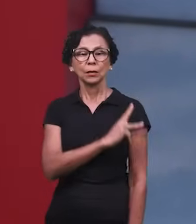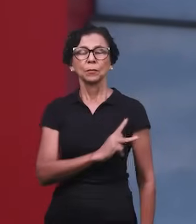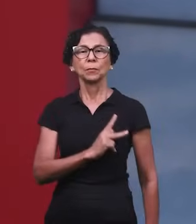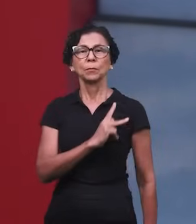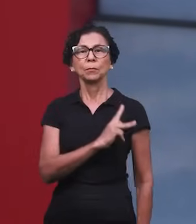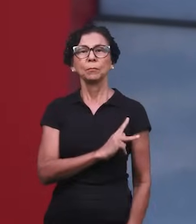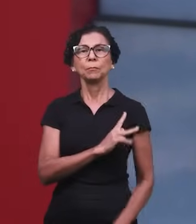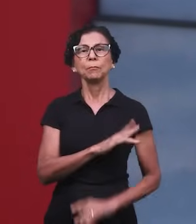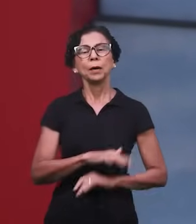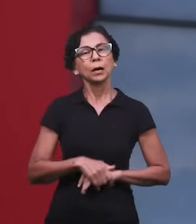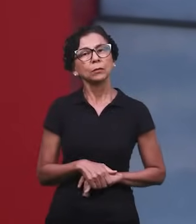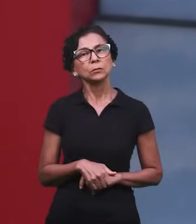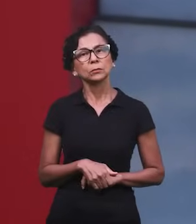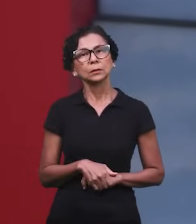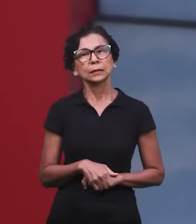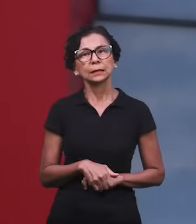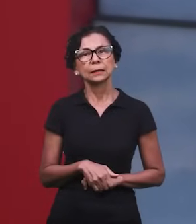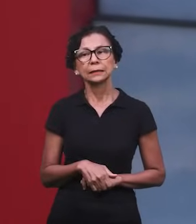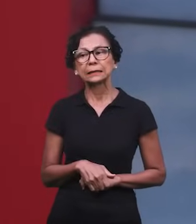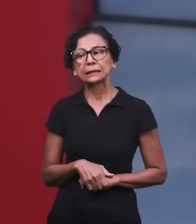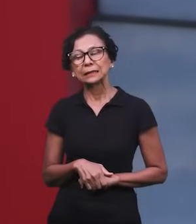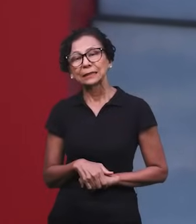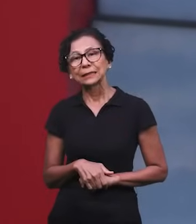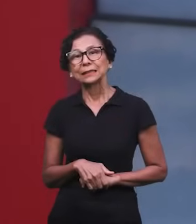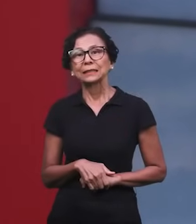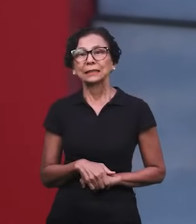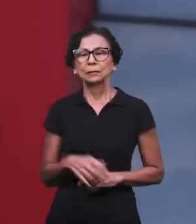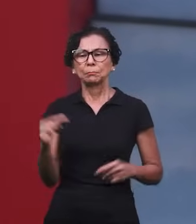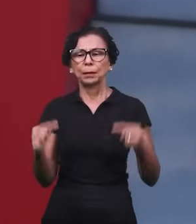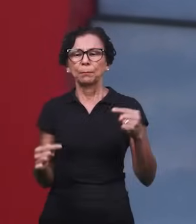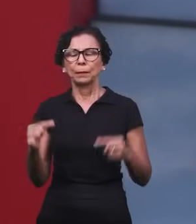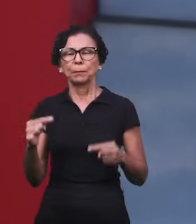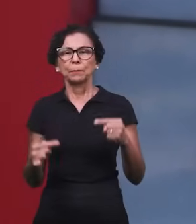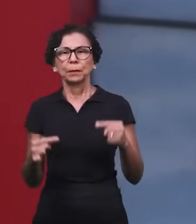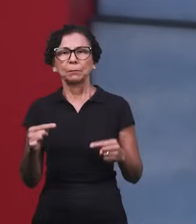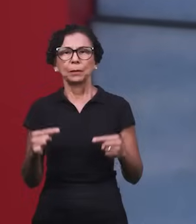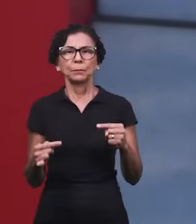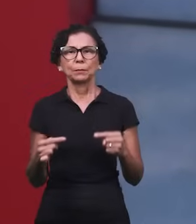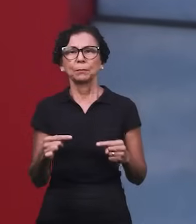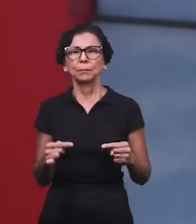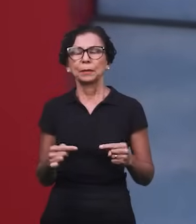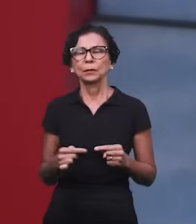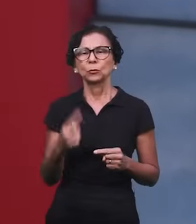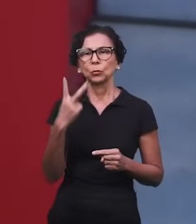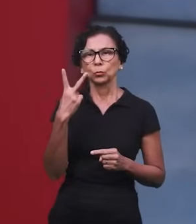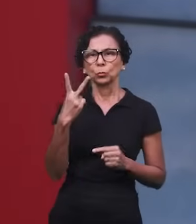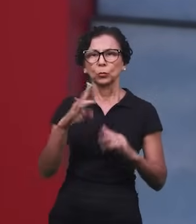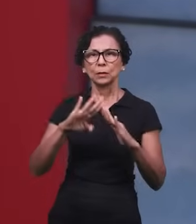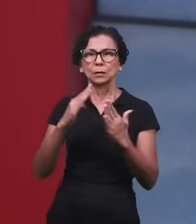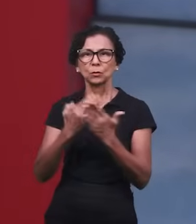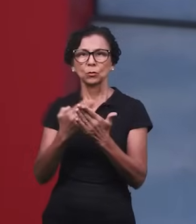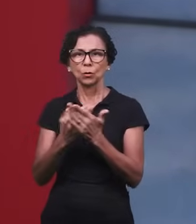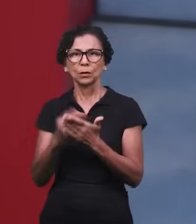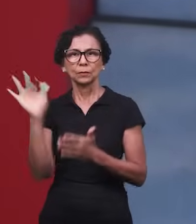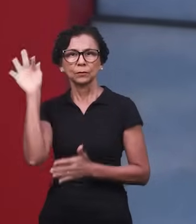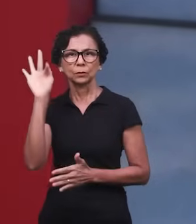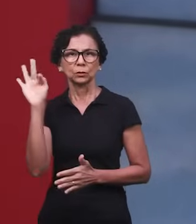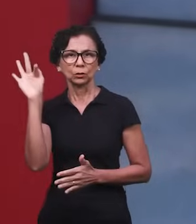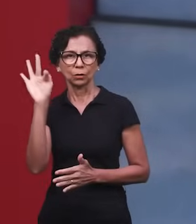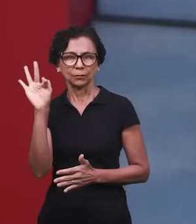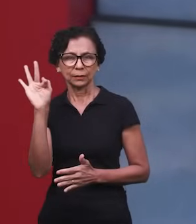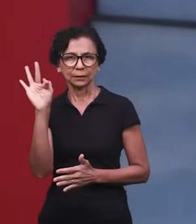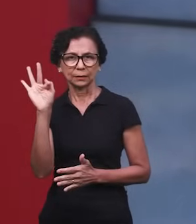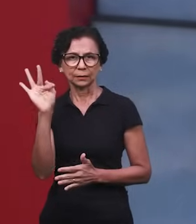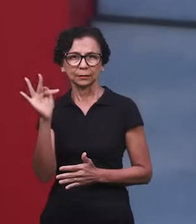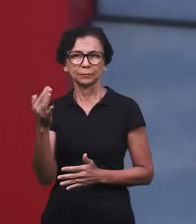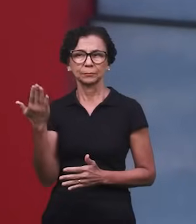com estoicos e epicureus, né? Se lembram, eram duas escolas filosóficas da época.